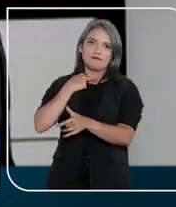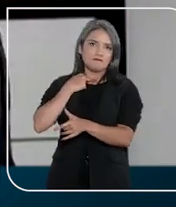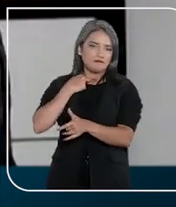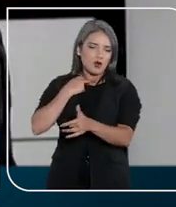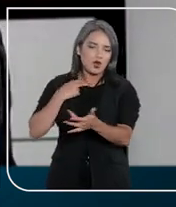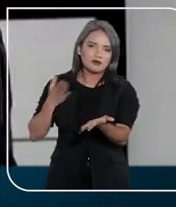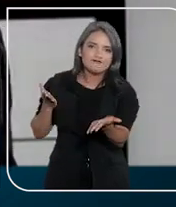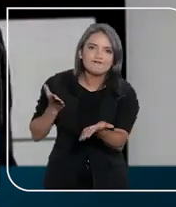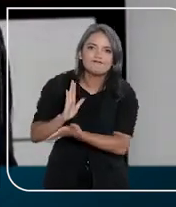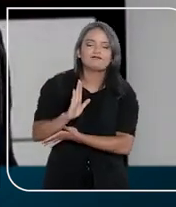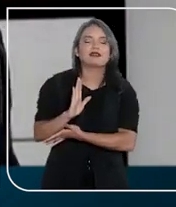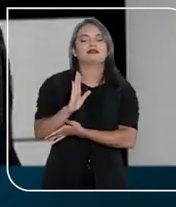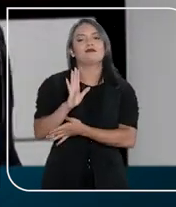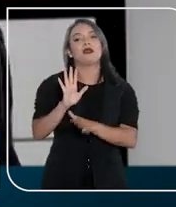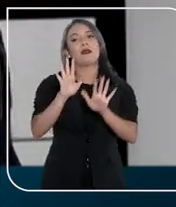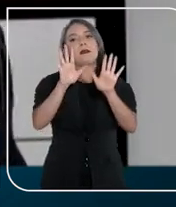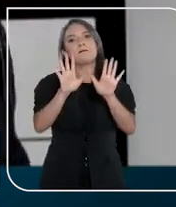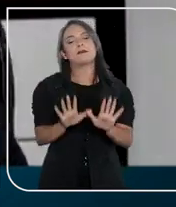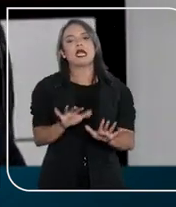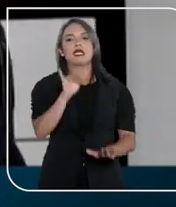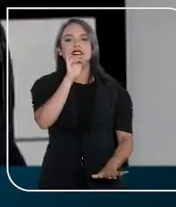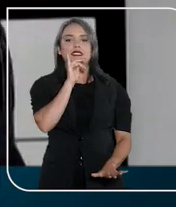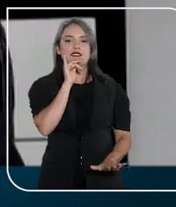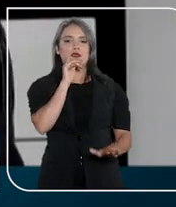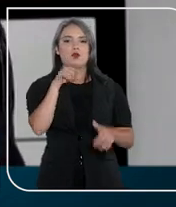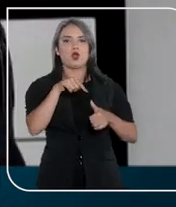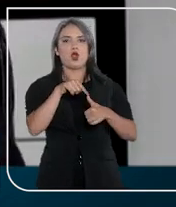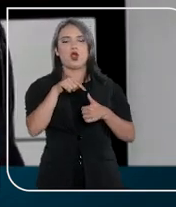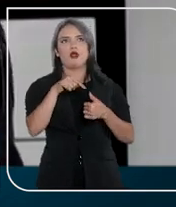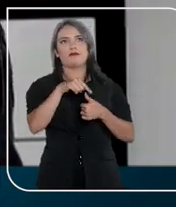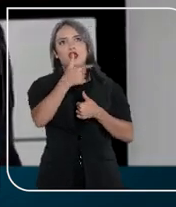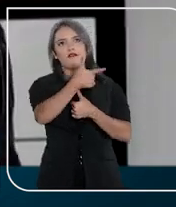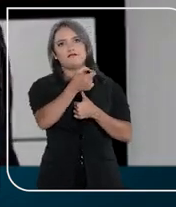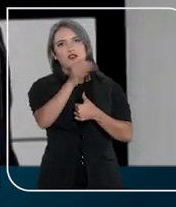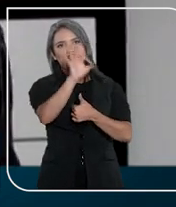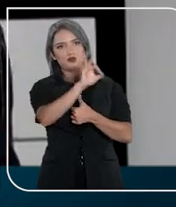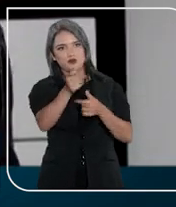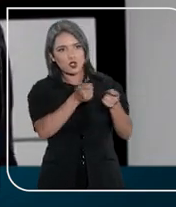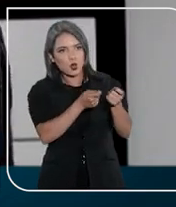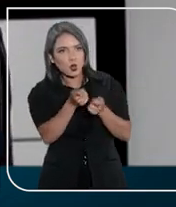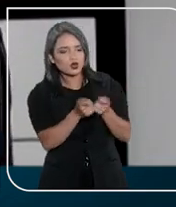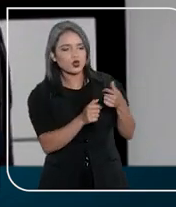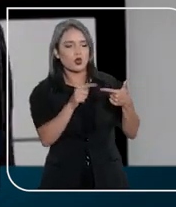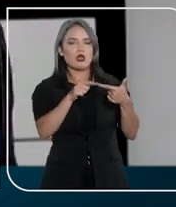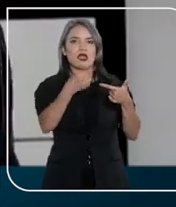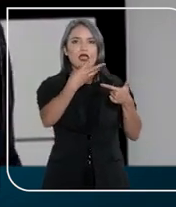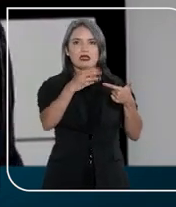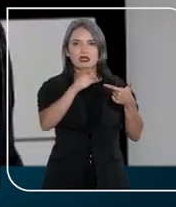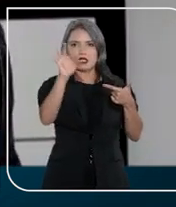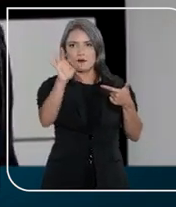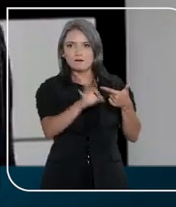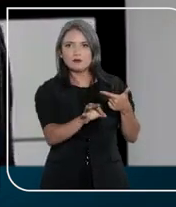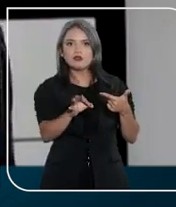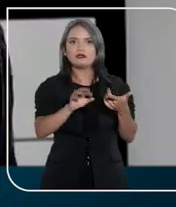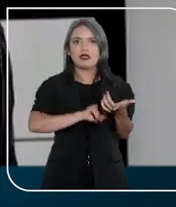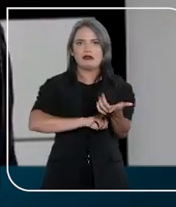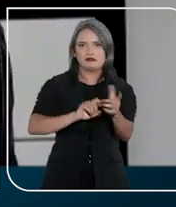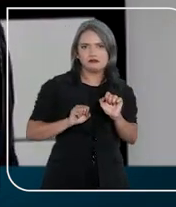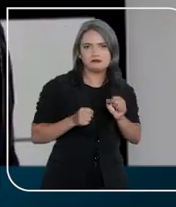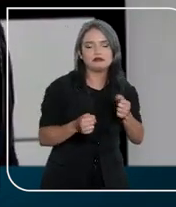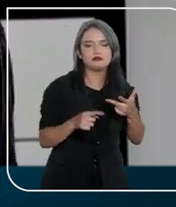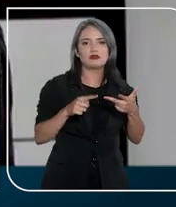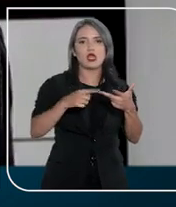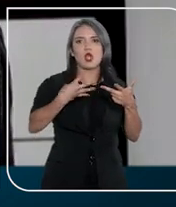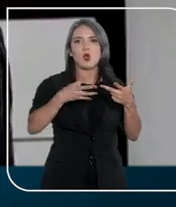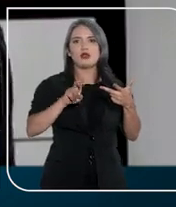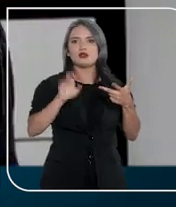caixinha e digo assim, olha, professor Fábio, o senhor tem que ter 20% de controle, 30% de agressividade, 45%